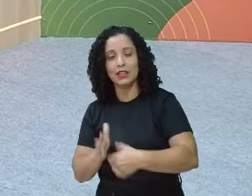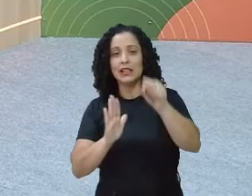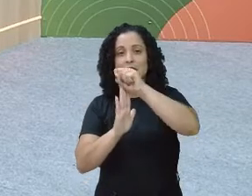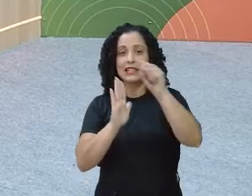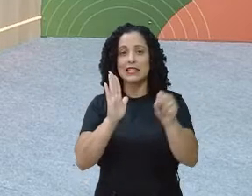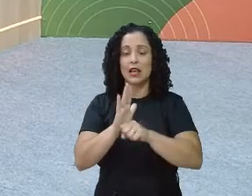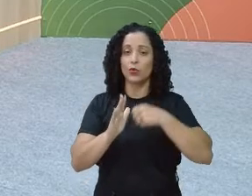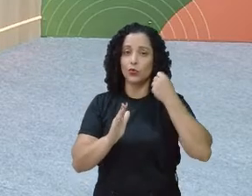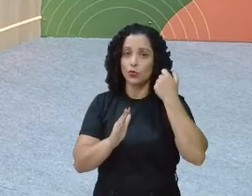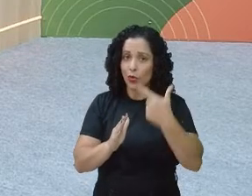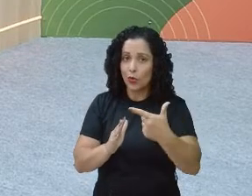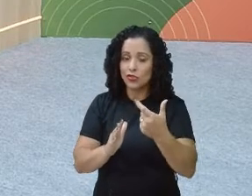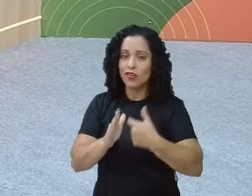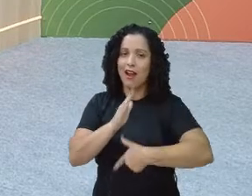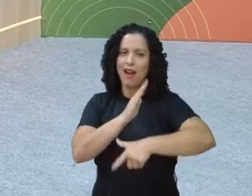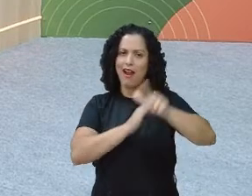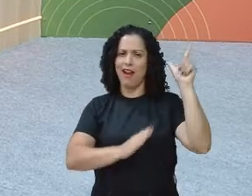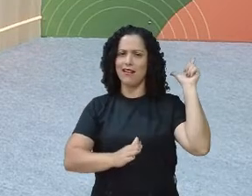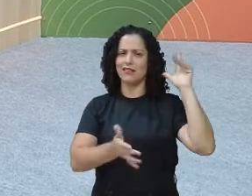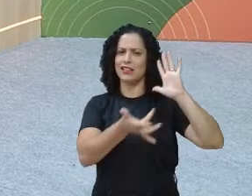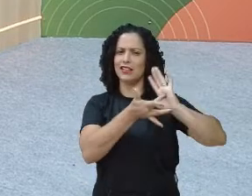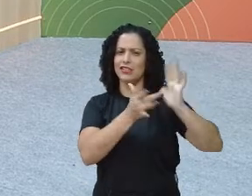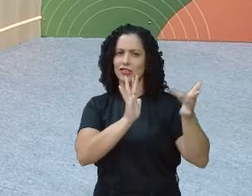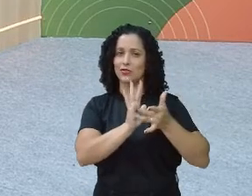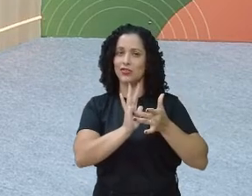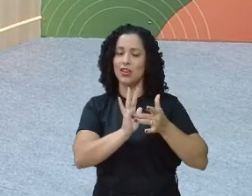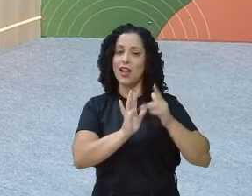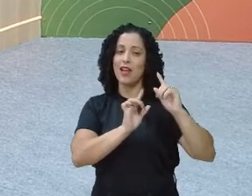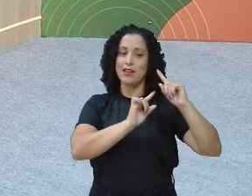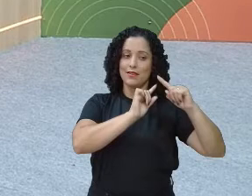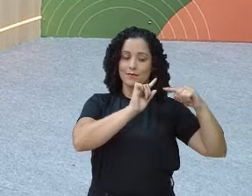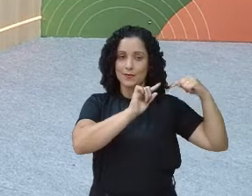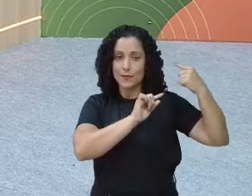a.C., é que a carta passa a ser escrita em papiro,